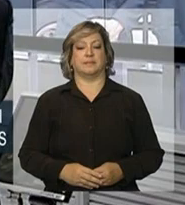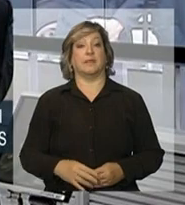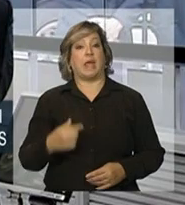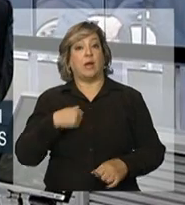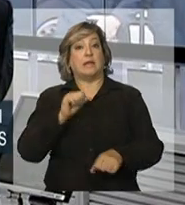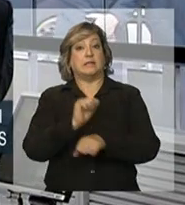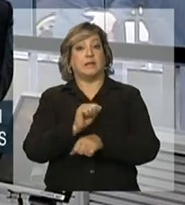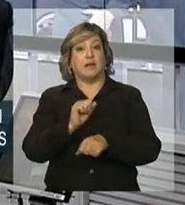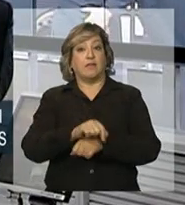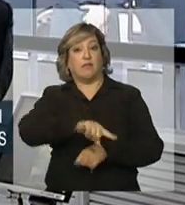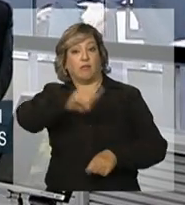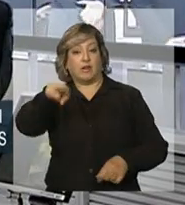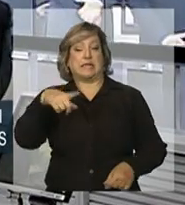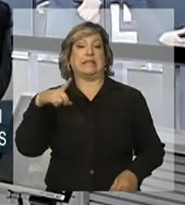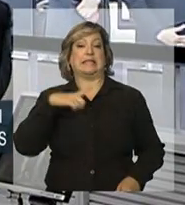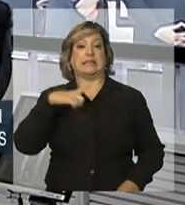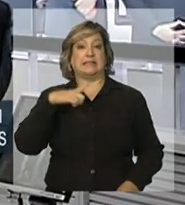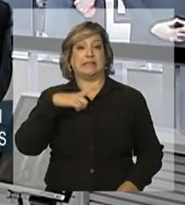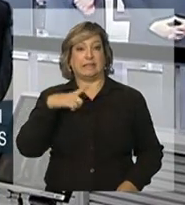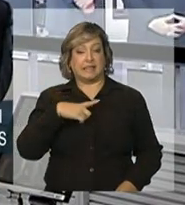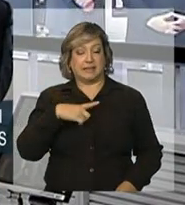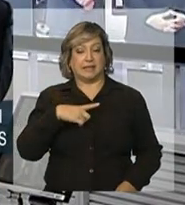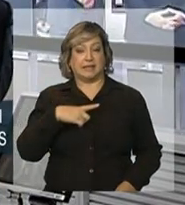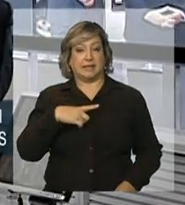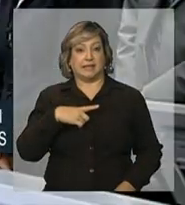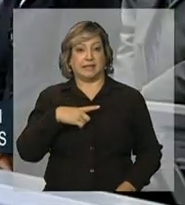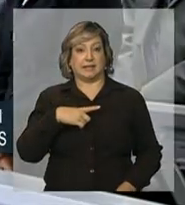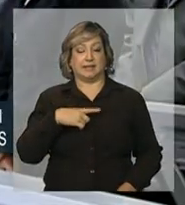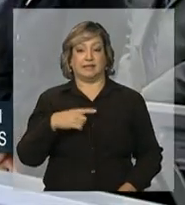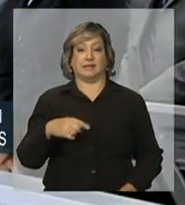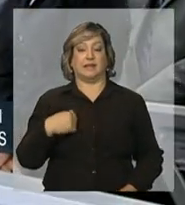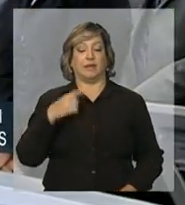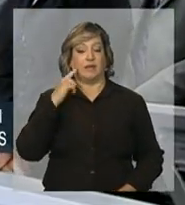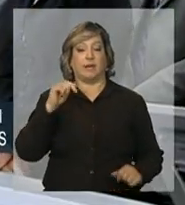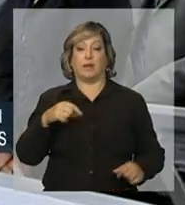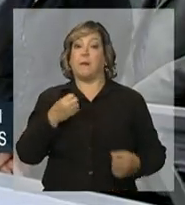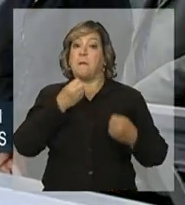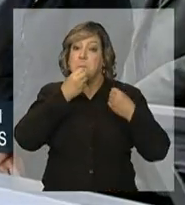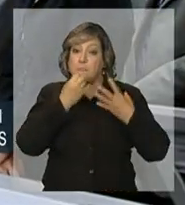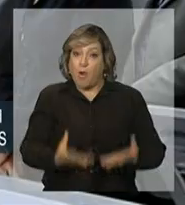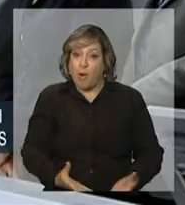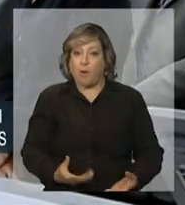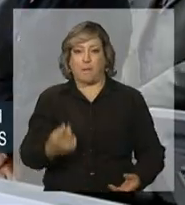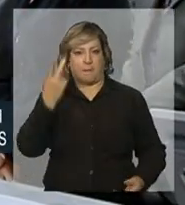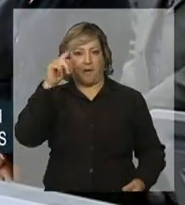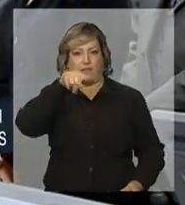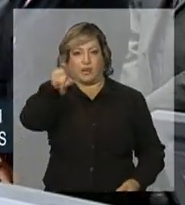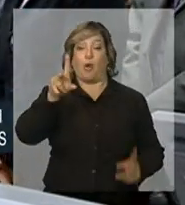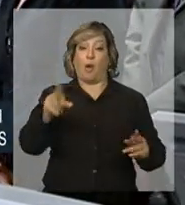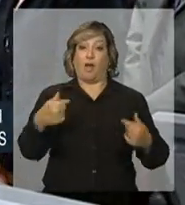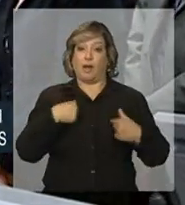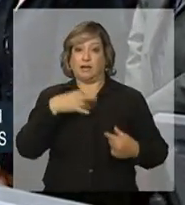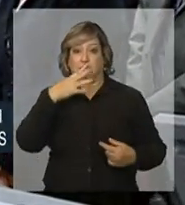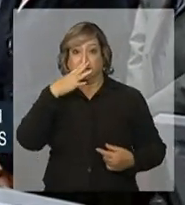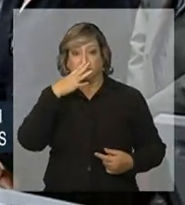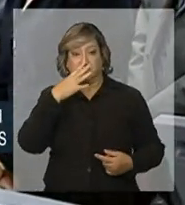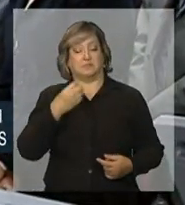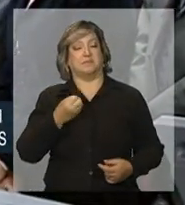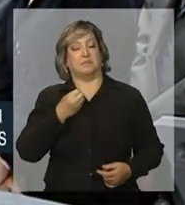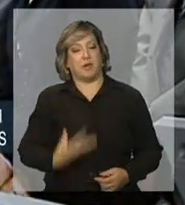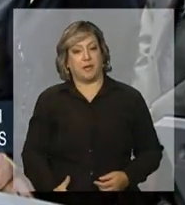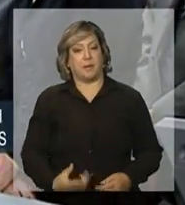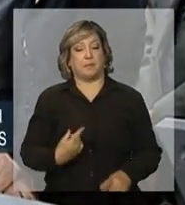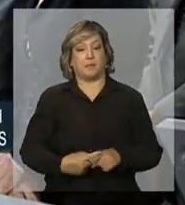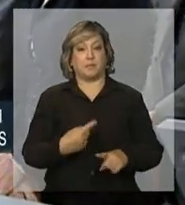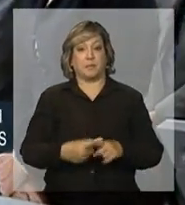Espero que esteja sendo tão interessante para vocês como está sendo para mim.